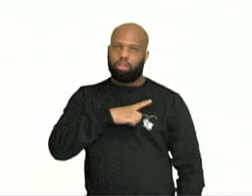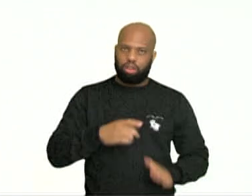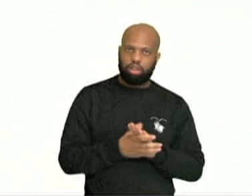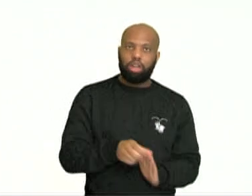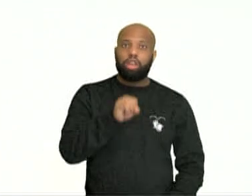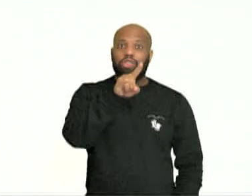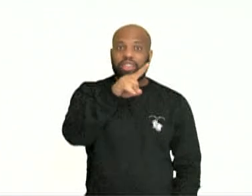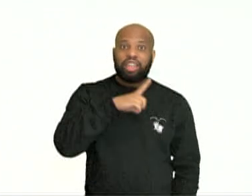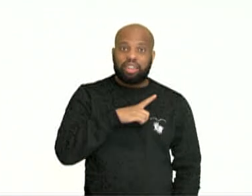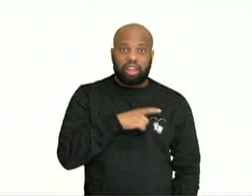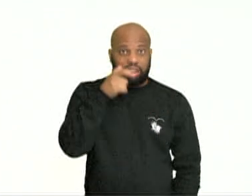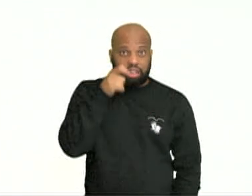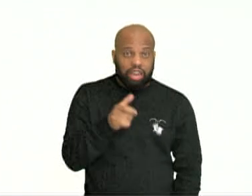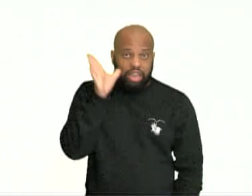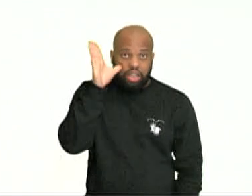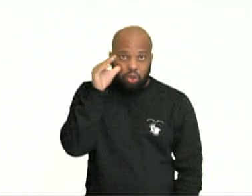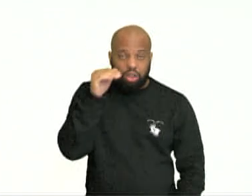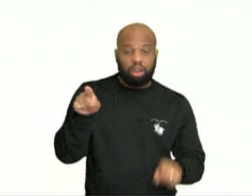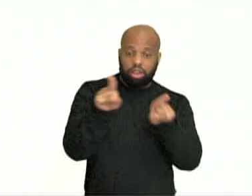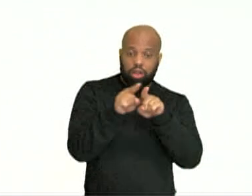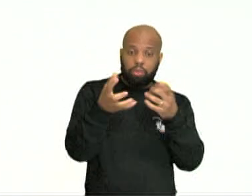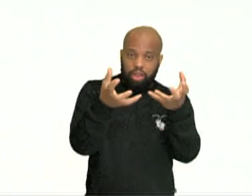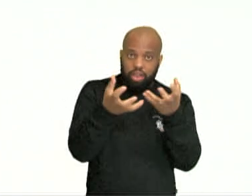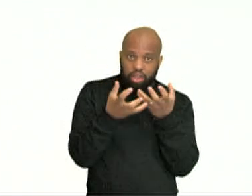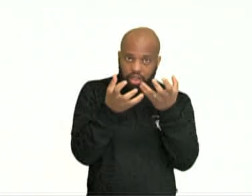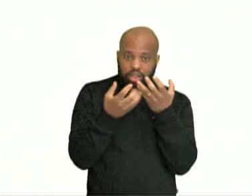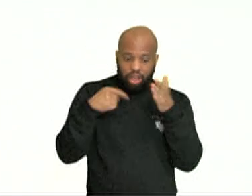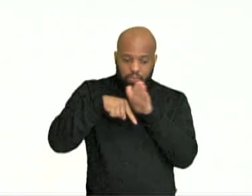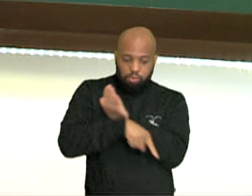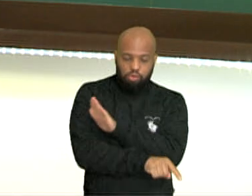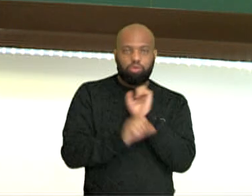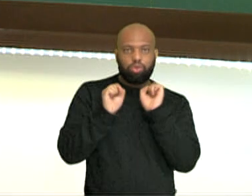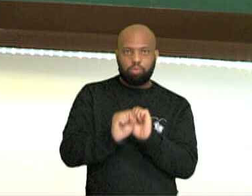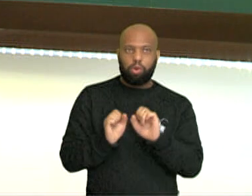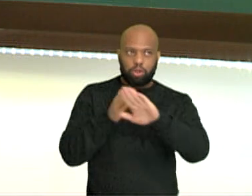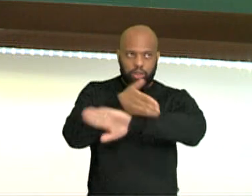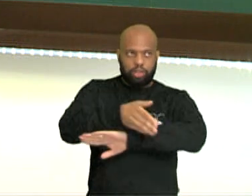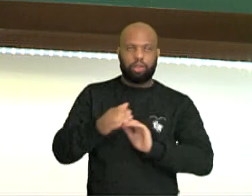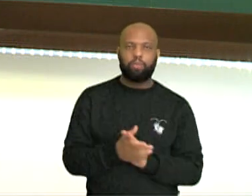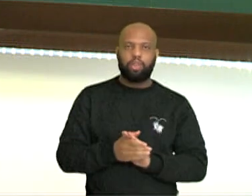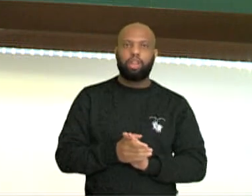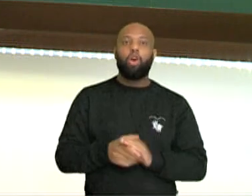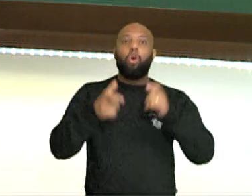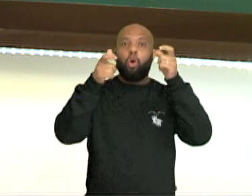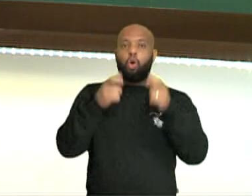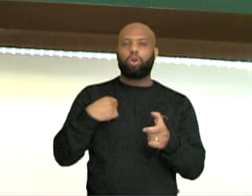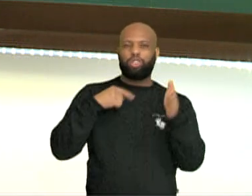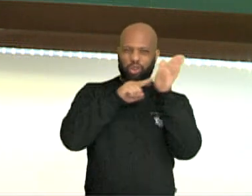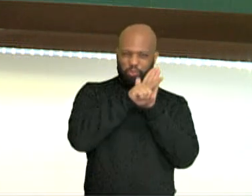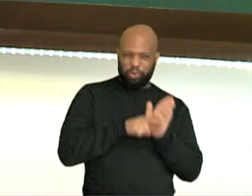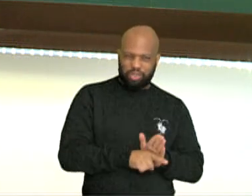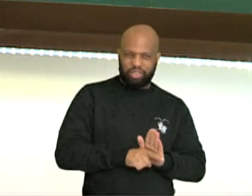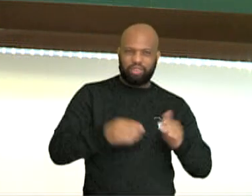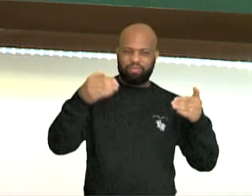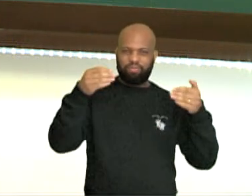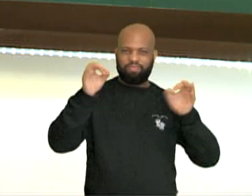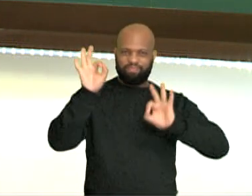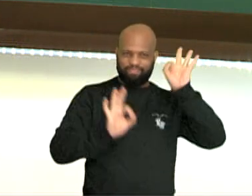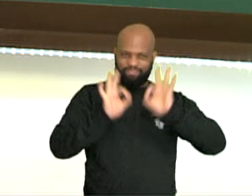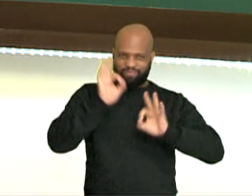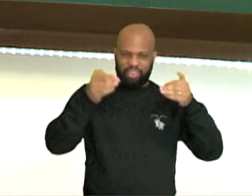se alguém tiver um pouquinho de curiosidade, quiser se inteirar um pouquinho mais. Também as nossas referências para quem